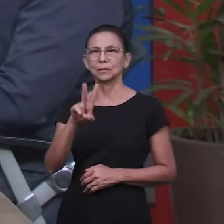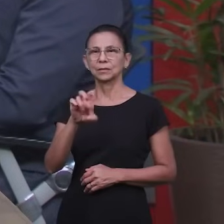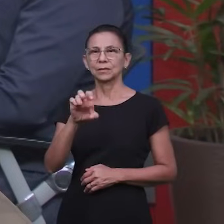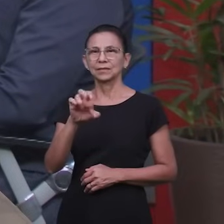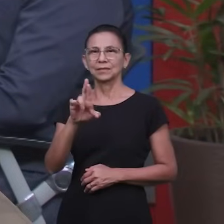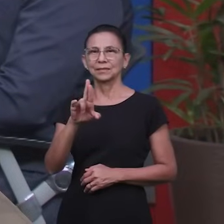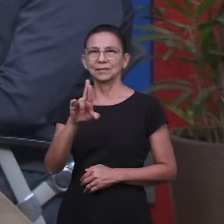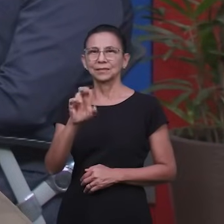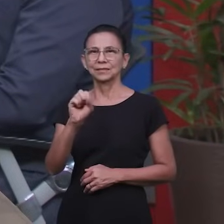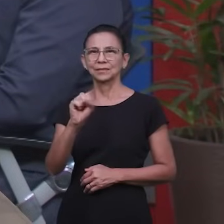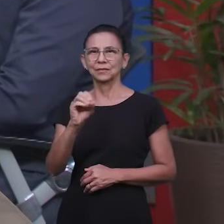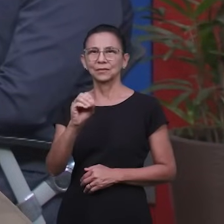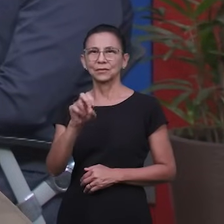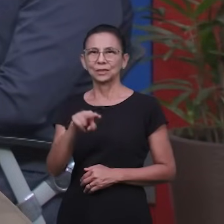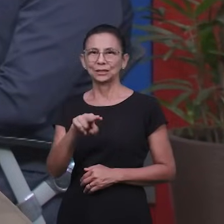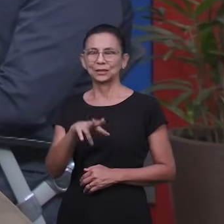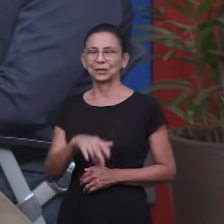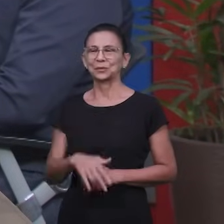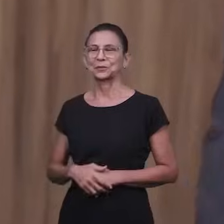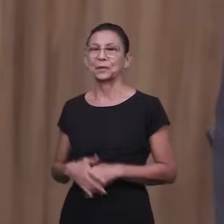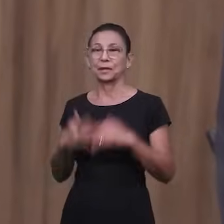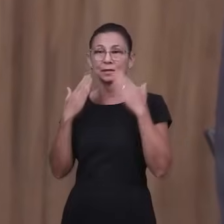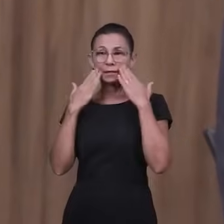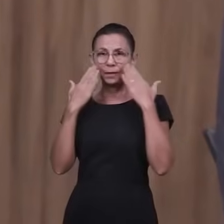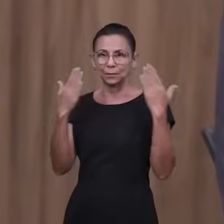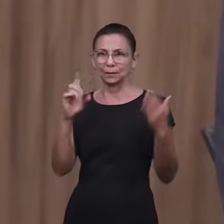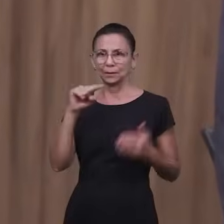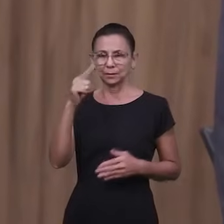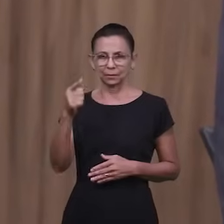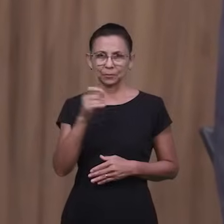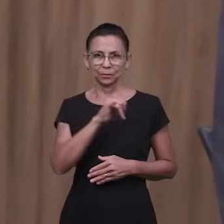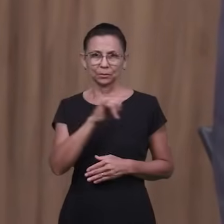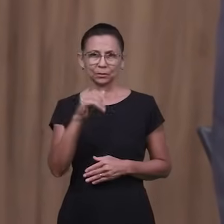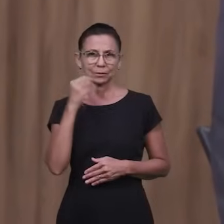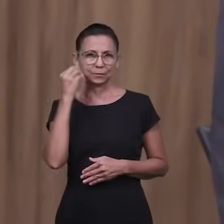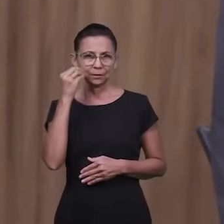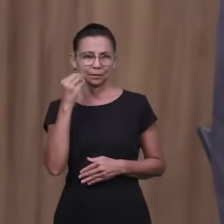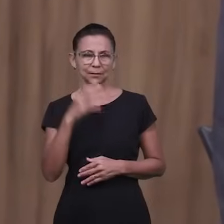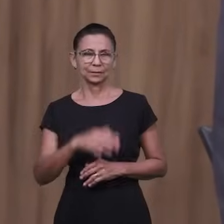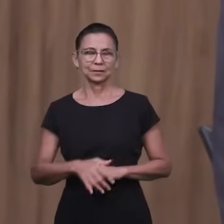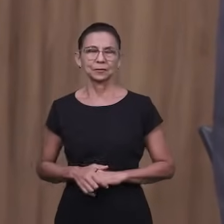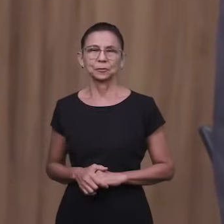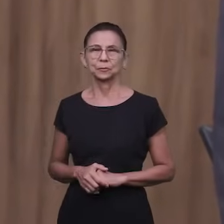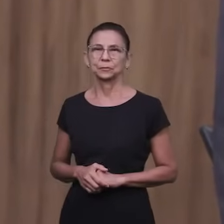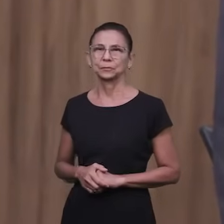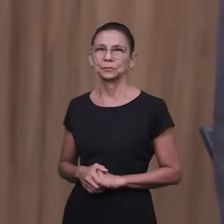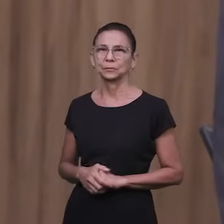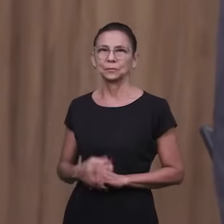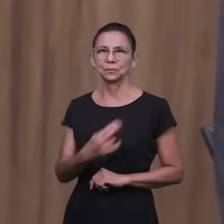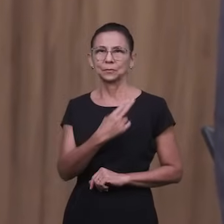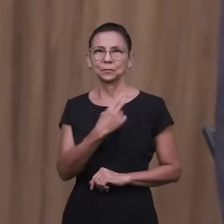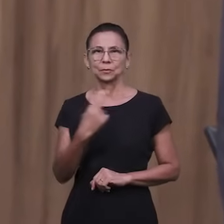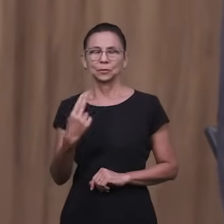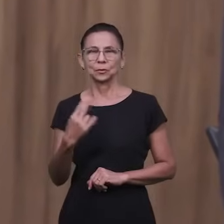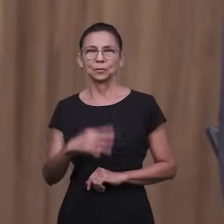no atendimento. Então, meu nome é pastor Cleberson, eu faço parte ali da igreja de Santa Mônica